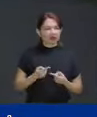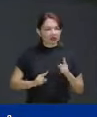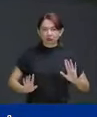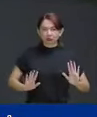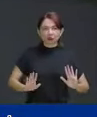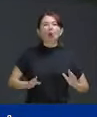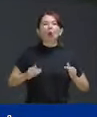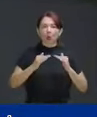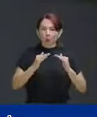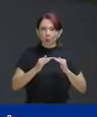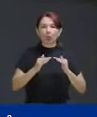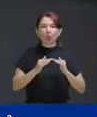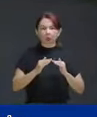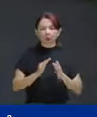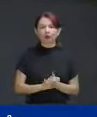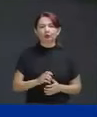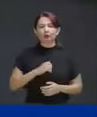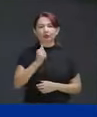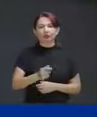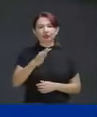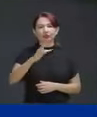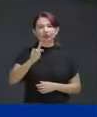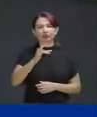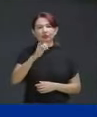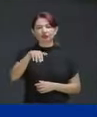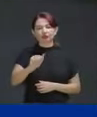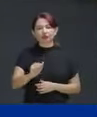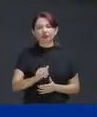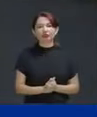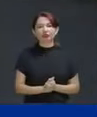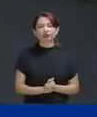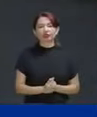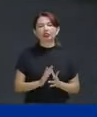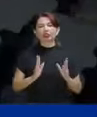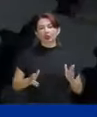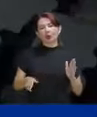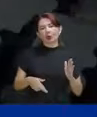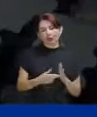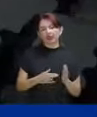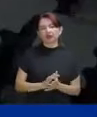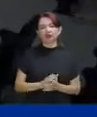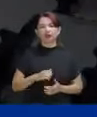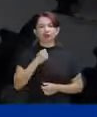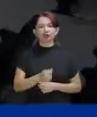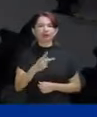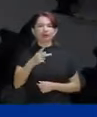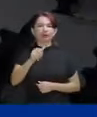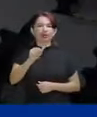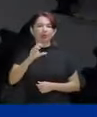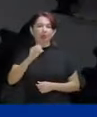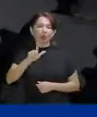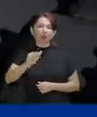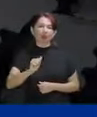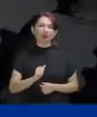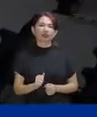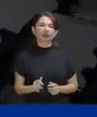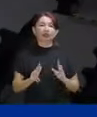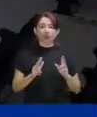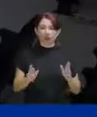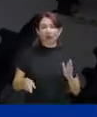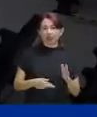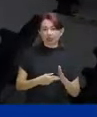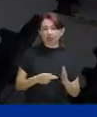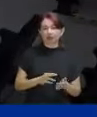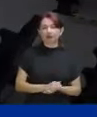integralmente. Juíza Tina Souza. Com o relator, presidente. Juíza Paula Santos. Também